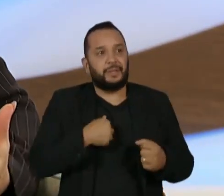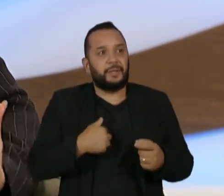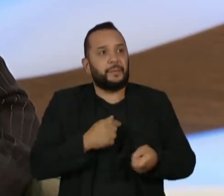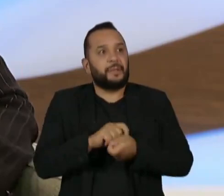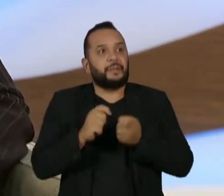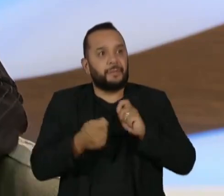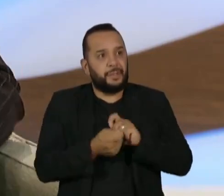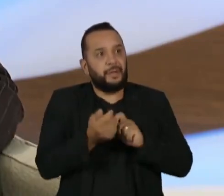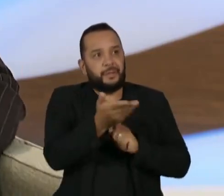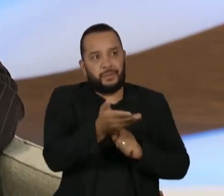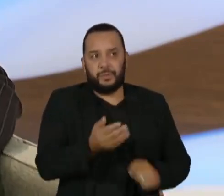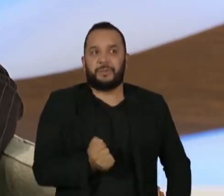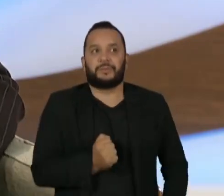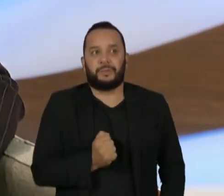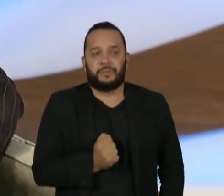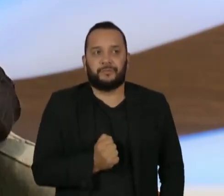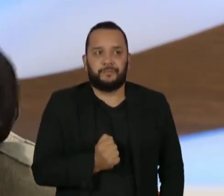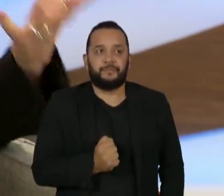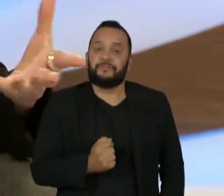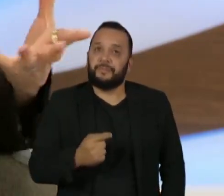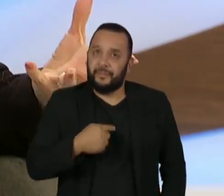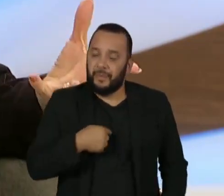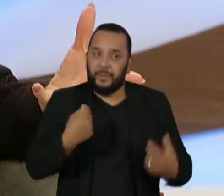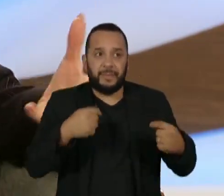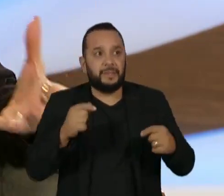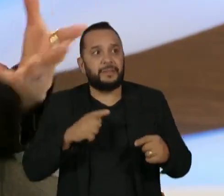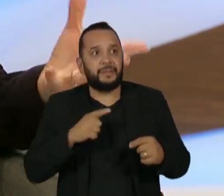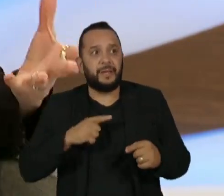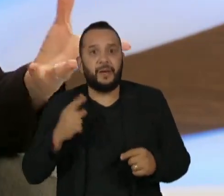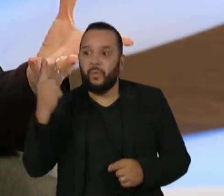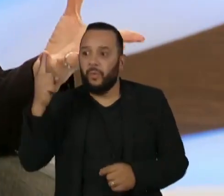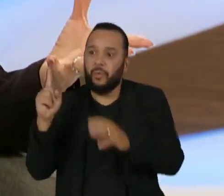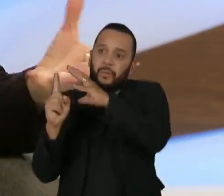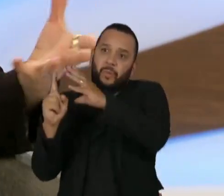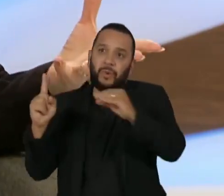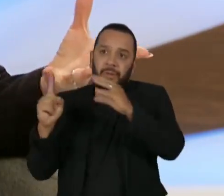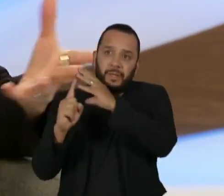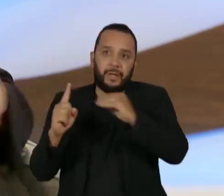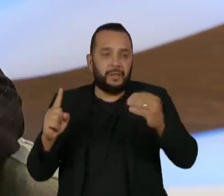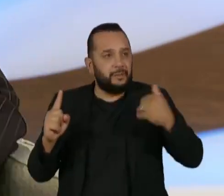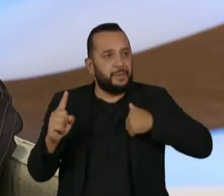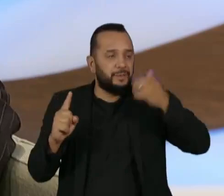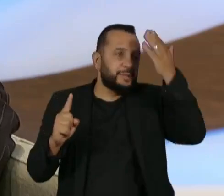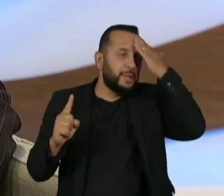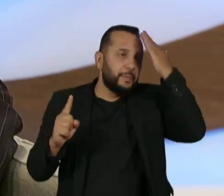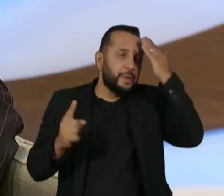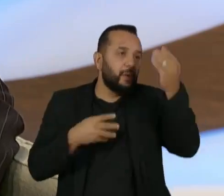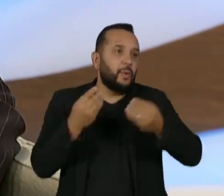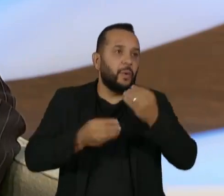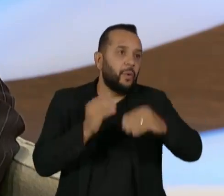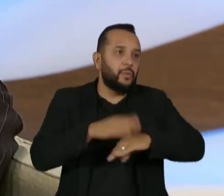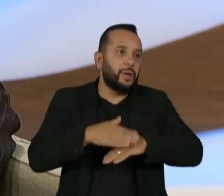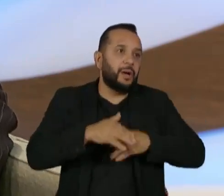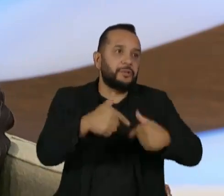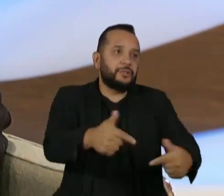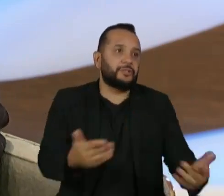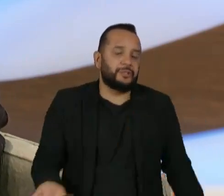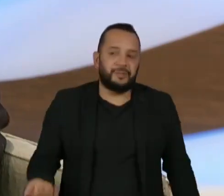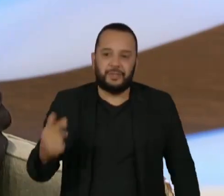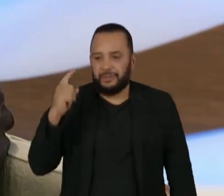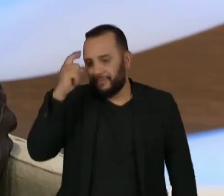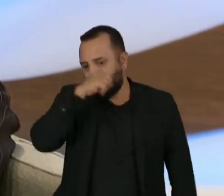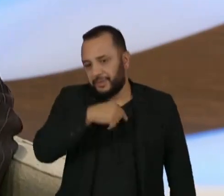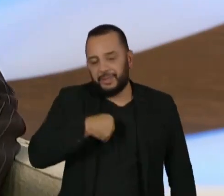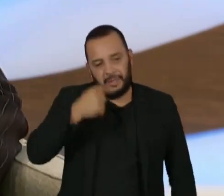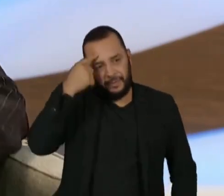situação e e e aí para isso eu teria que ter referências ali para eu saber um pouco né De que forma e é difícil eu pensava